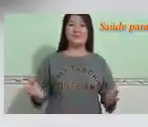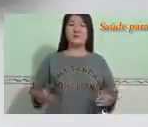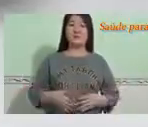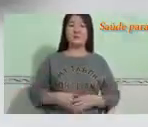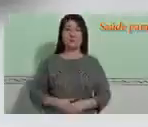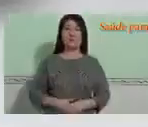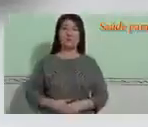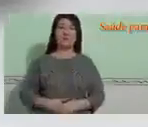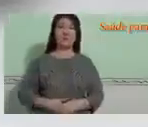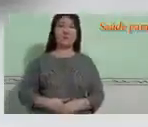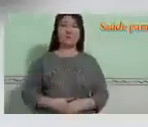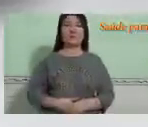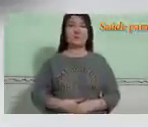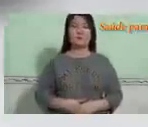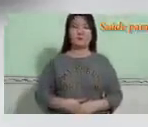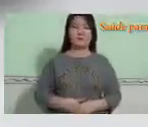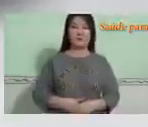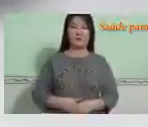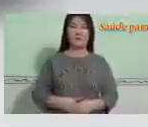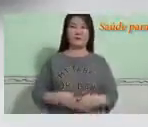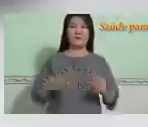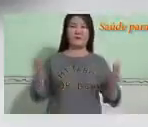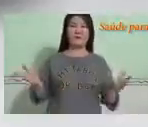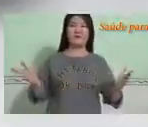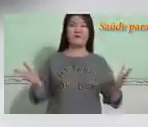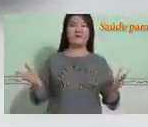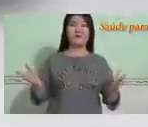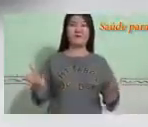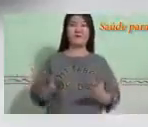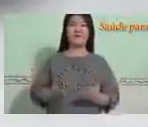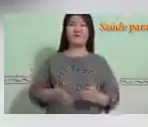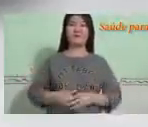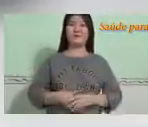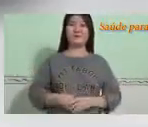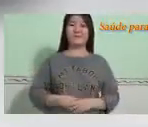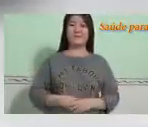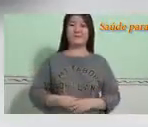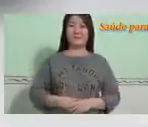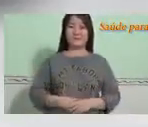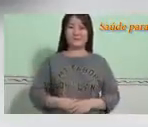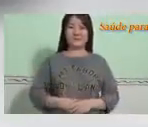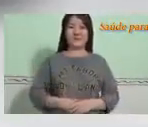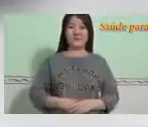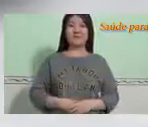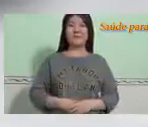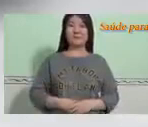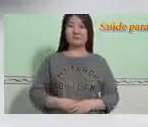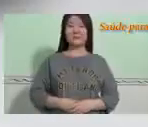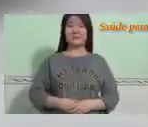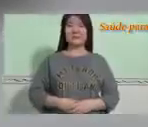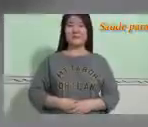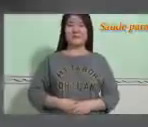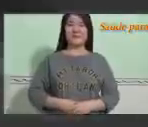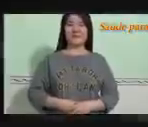Assim, é importante a orientação do nutricionista para que seja feita a complementação da dieta e fortalecimento do